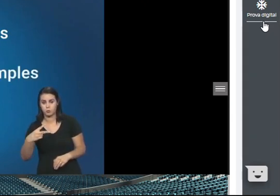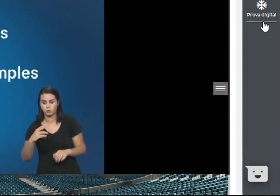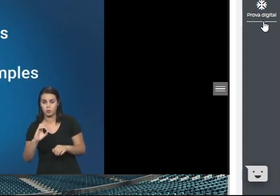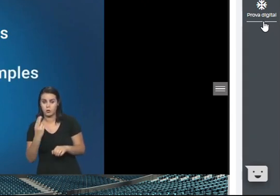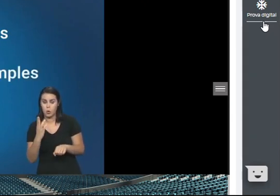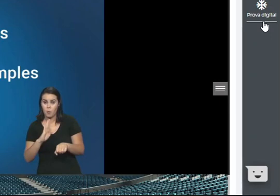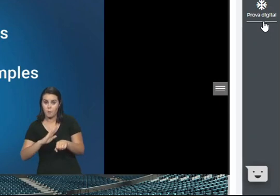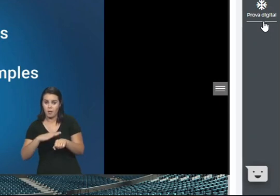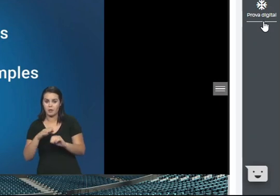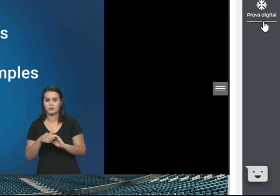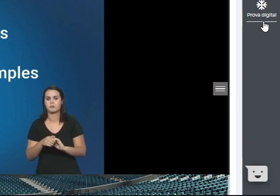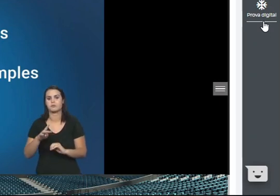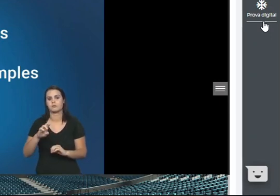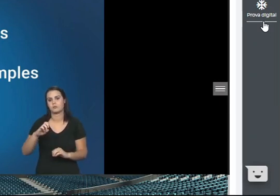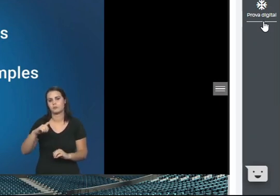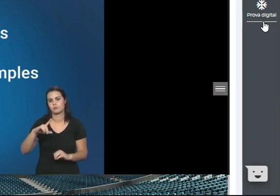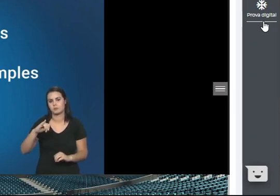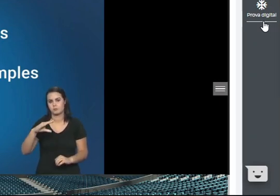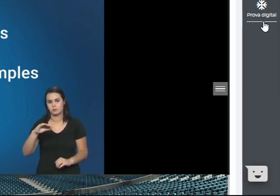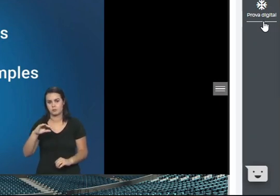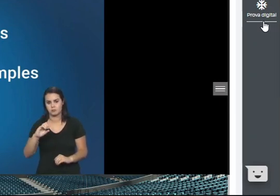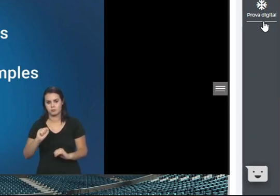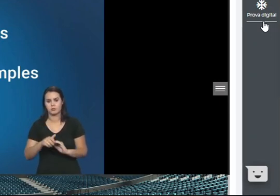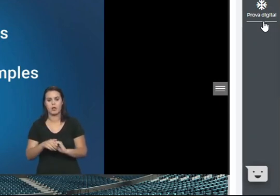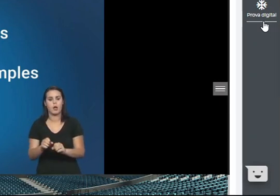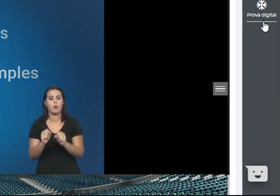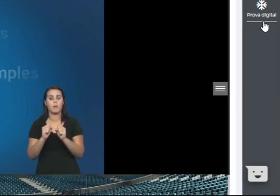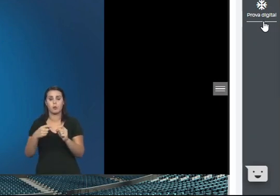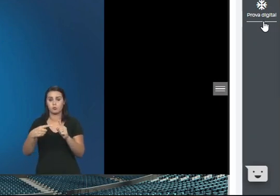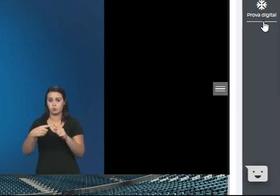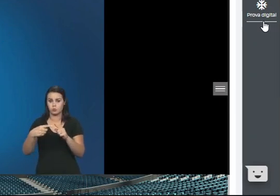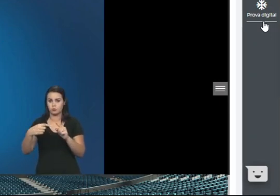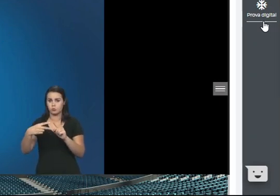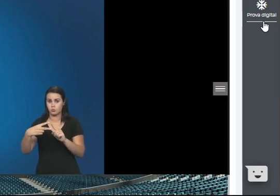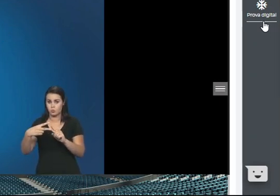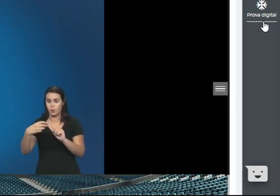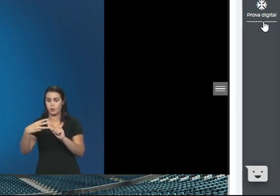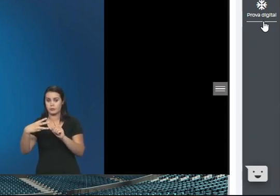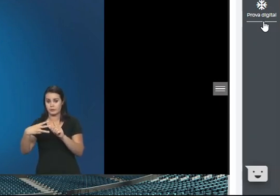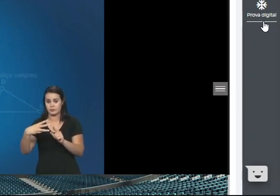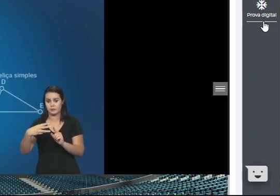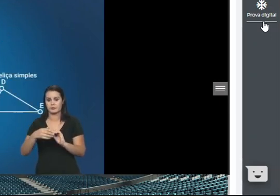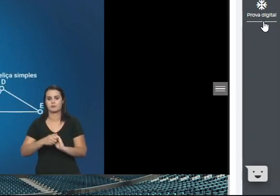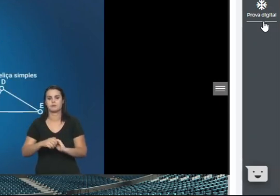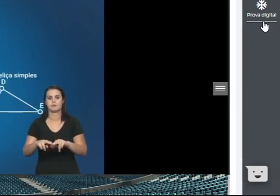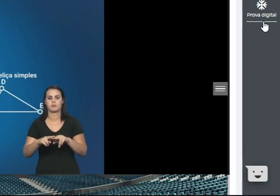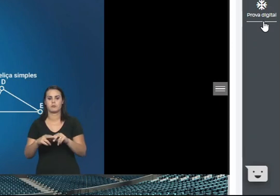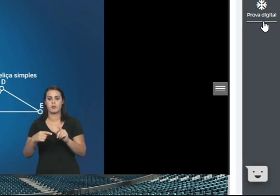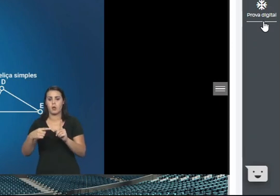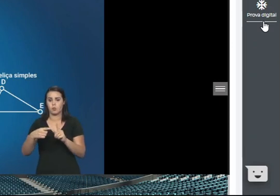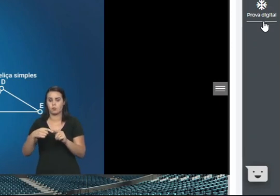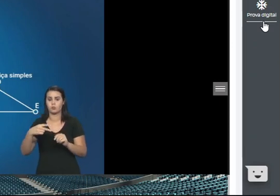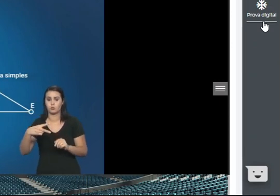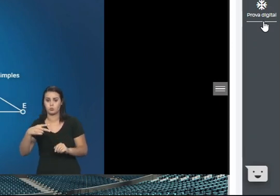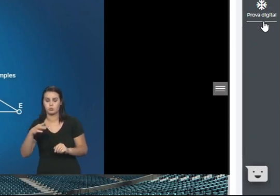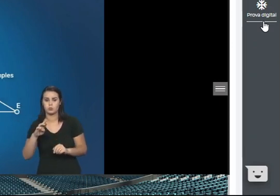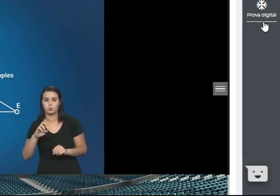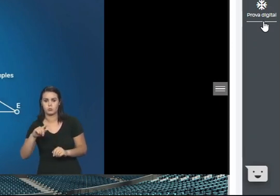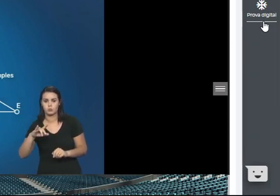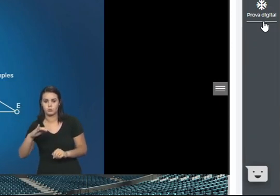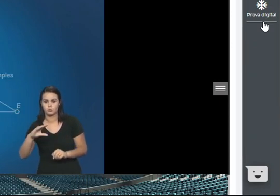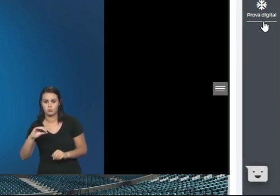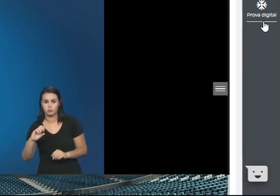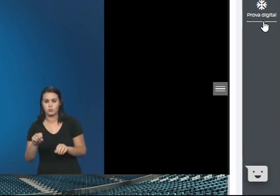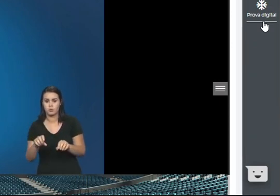e podem ser classificadas como tipo 1, 2 e 3. As do tipo 1 são formadas por duas treliças simples e uma barra